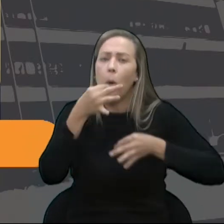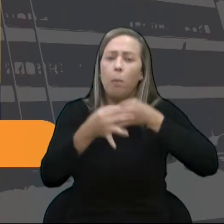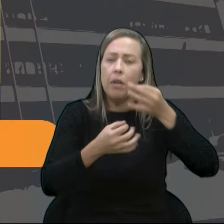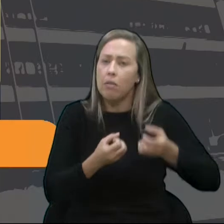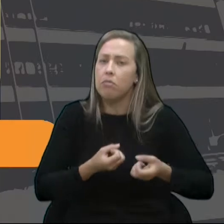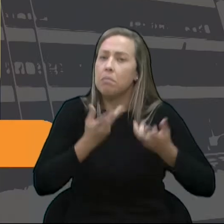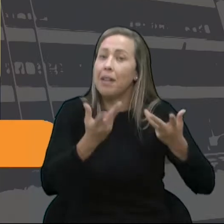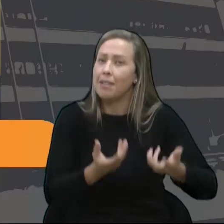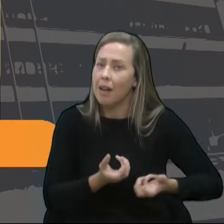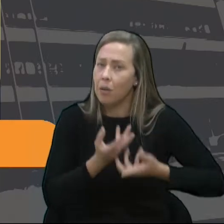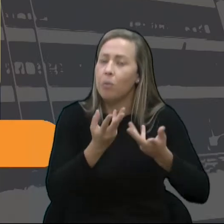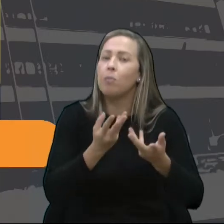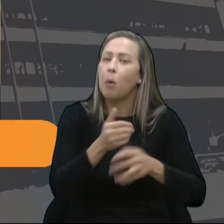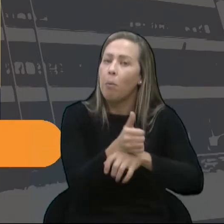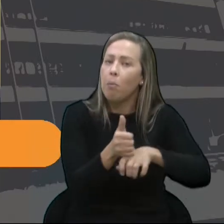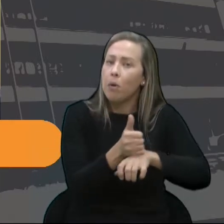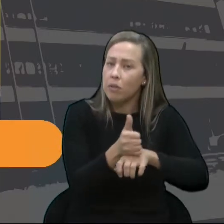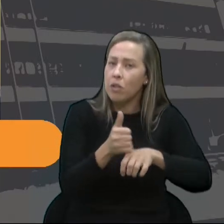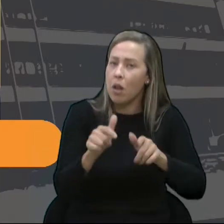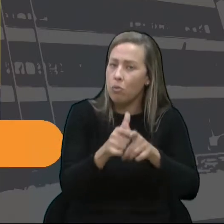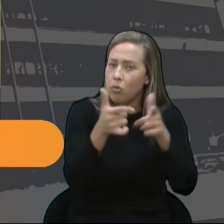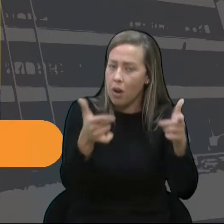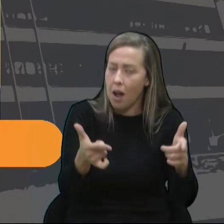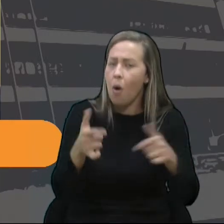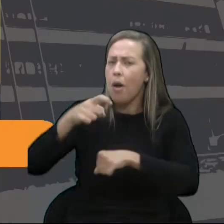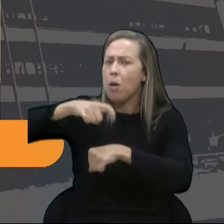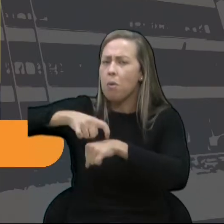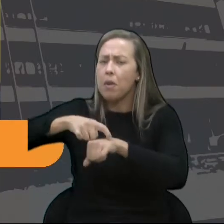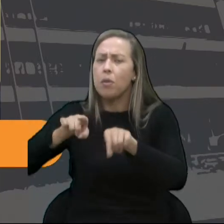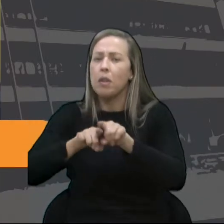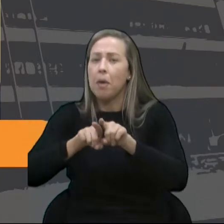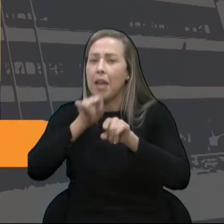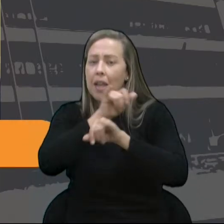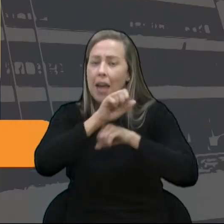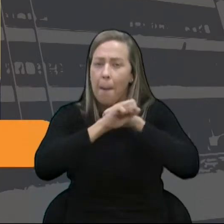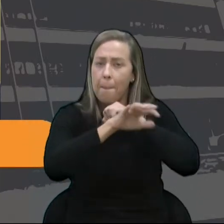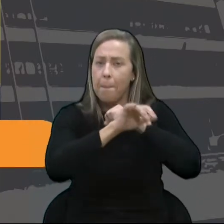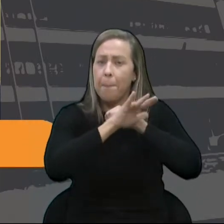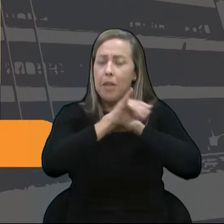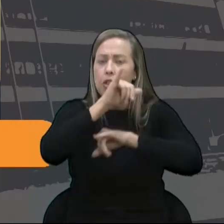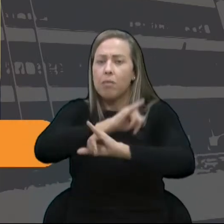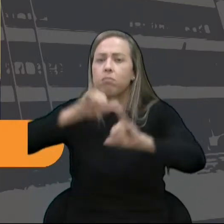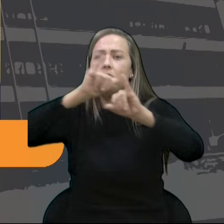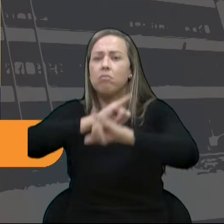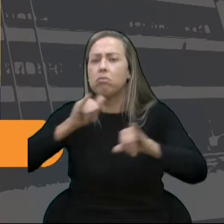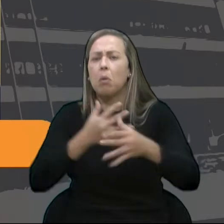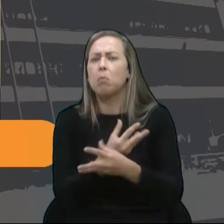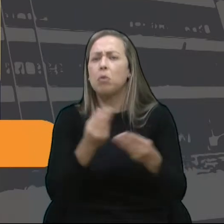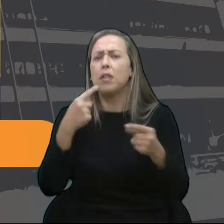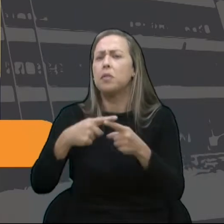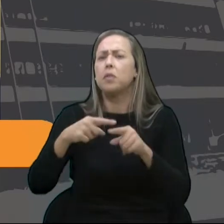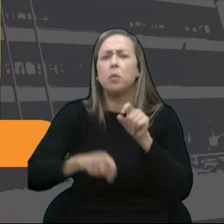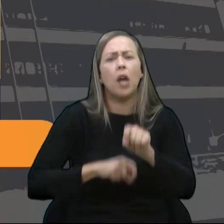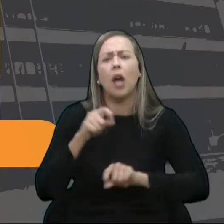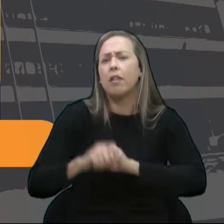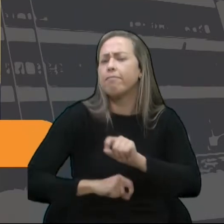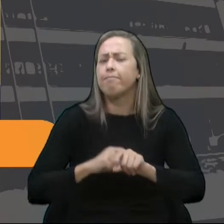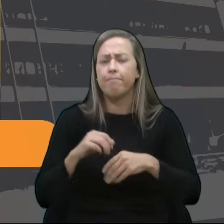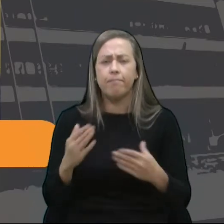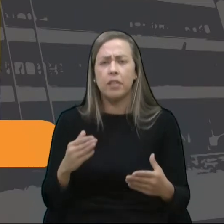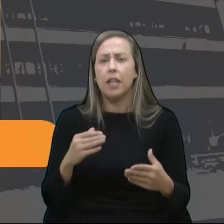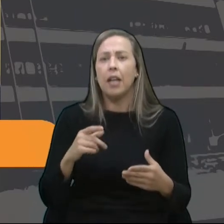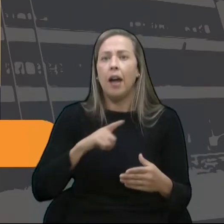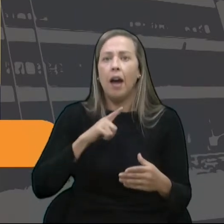e termos essa situação em que a imprensa divulga, muitas vezes com